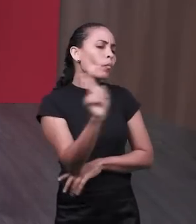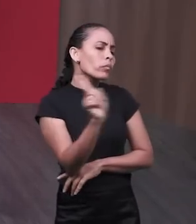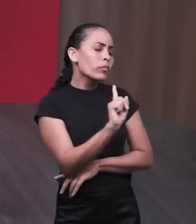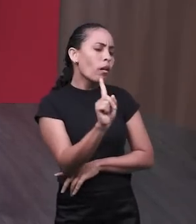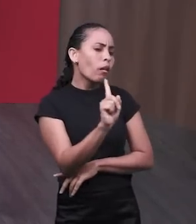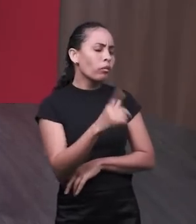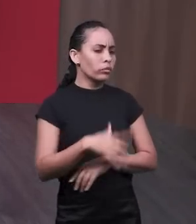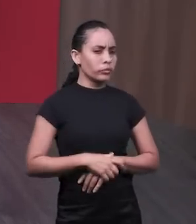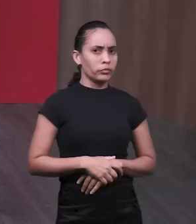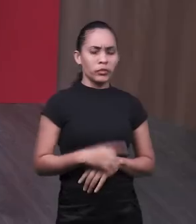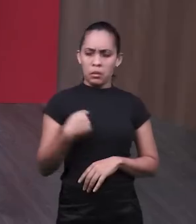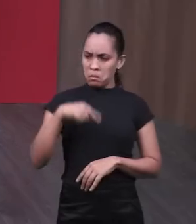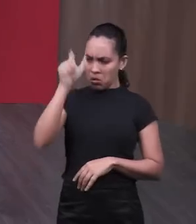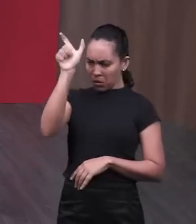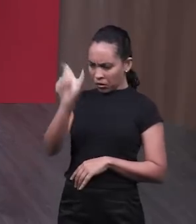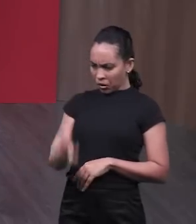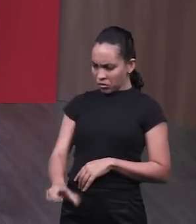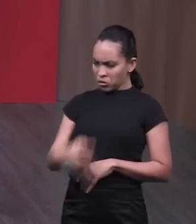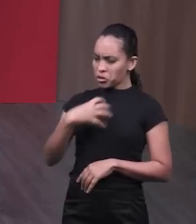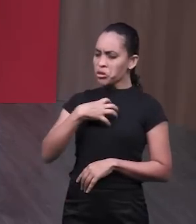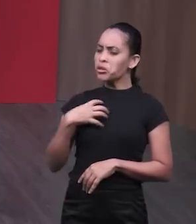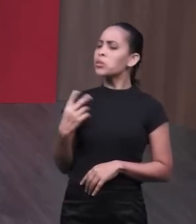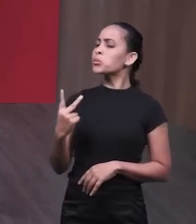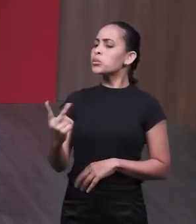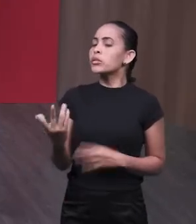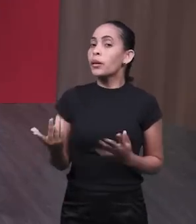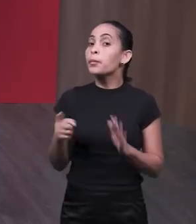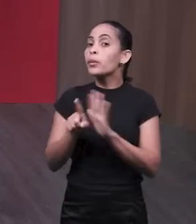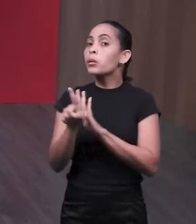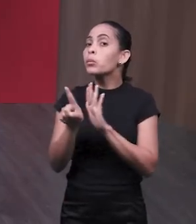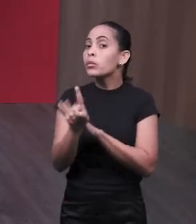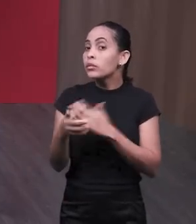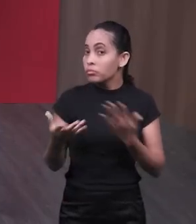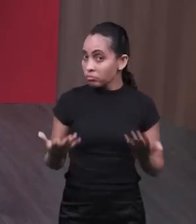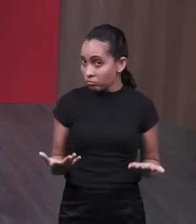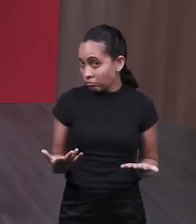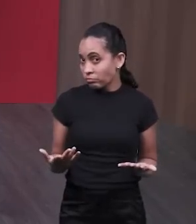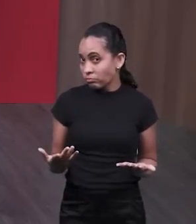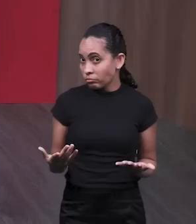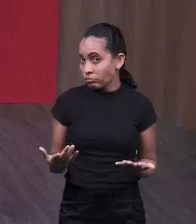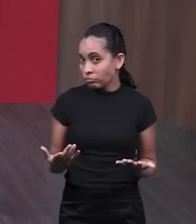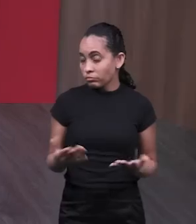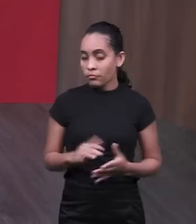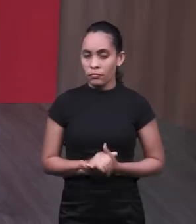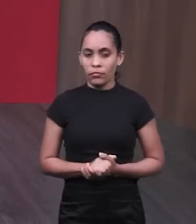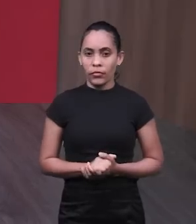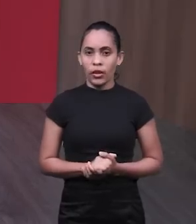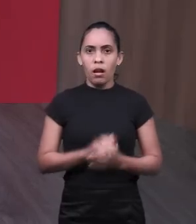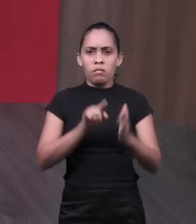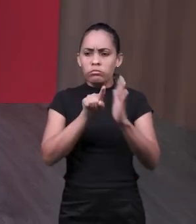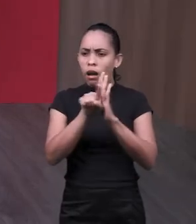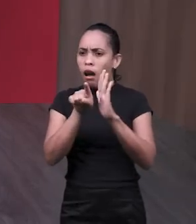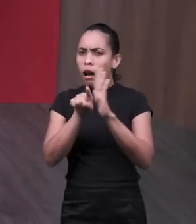você não fala desse jeito? São os questionamentos que vêm mesmo. Exato, pastor Sérgio. E eles vão e começam a partir para um lado, às